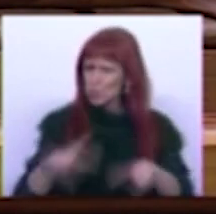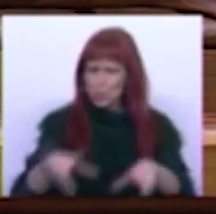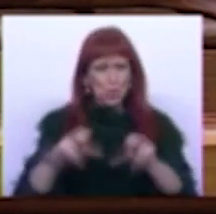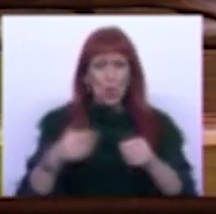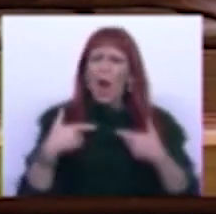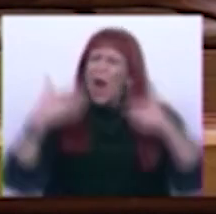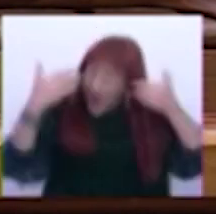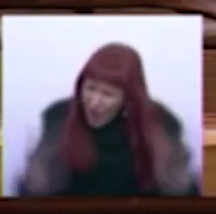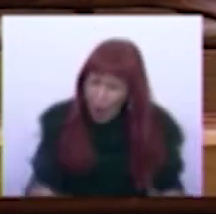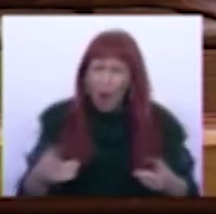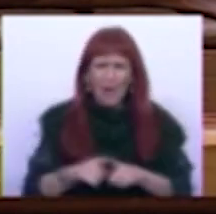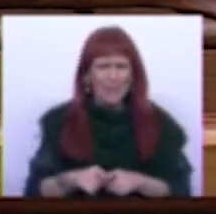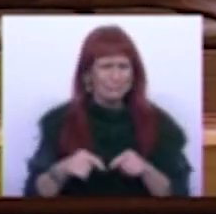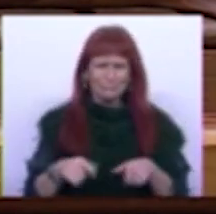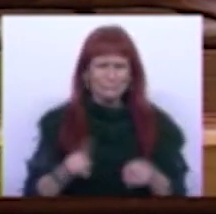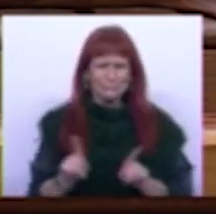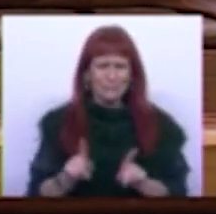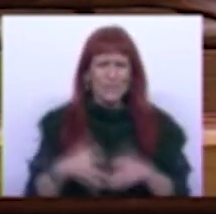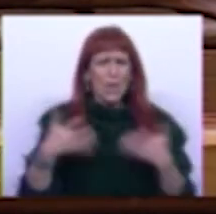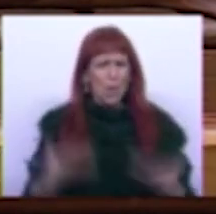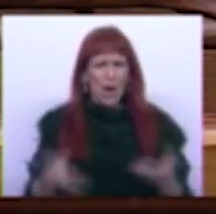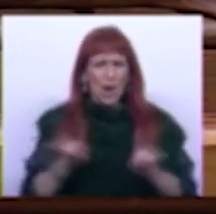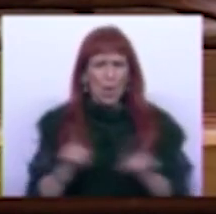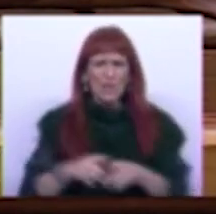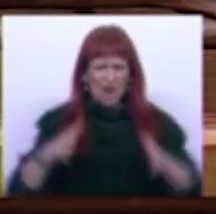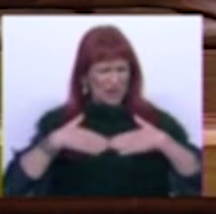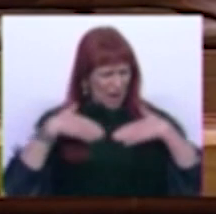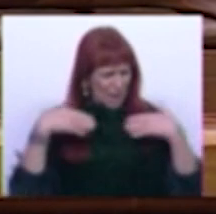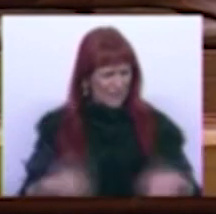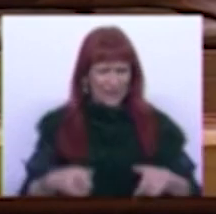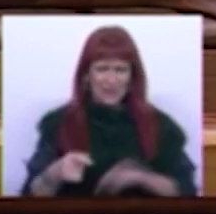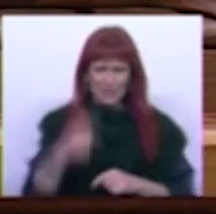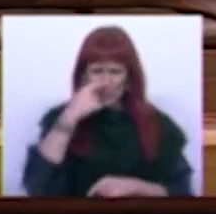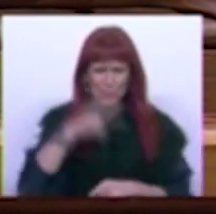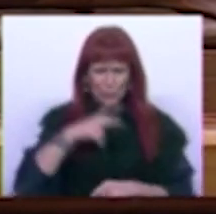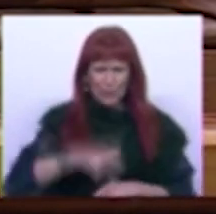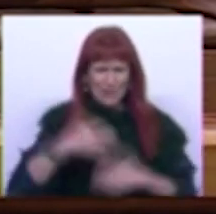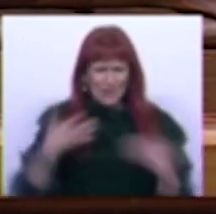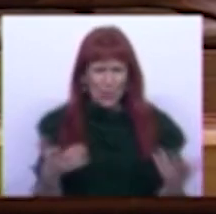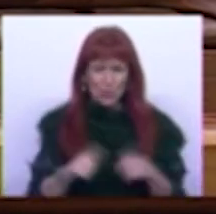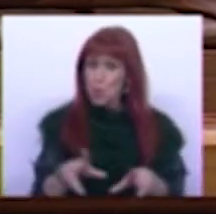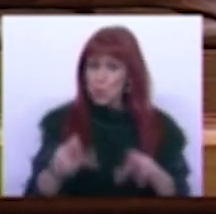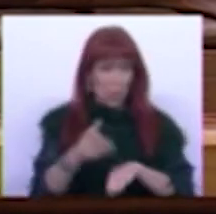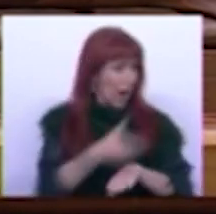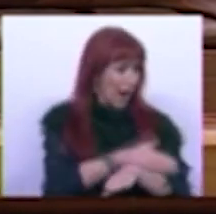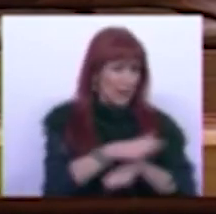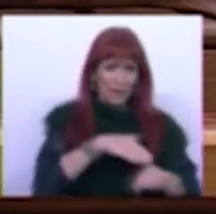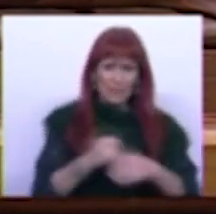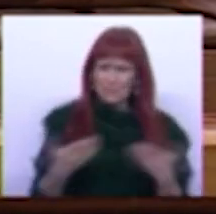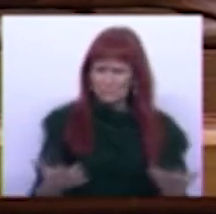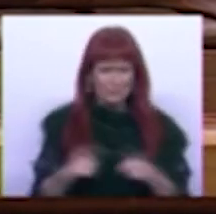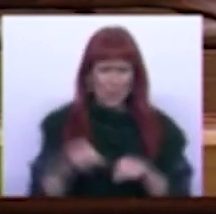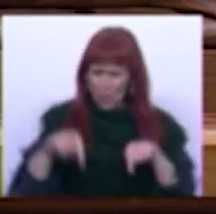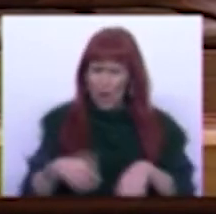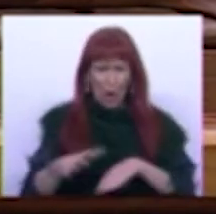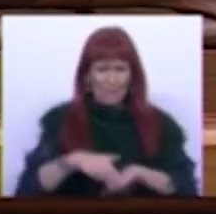Não é agora que desistiremos e não é agora que abandonaremos os portugueses. Nunca o fizemos e seguramente